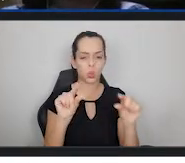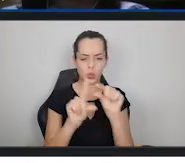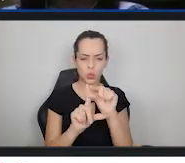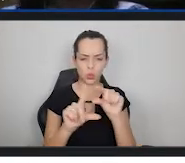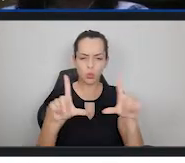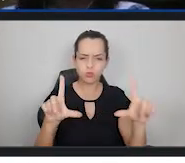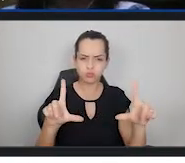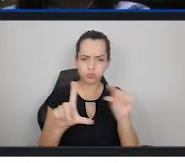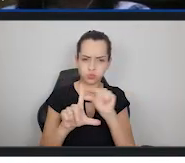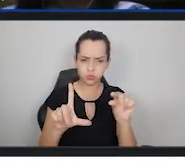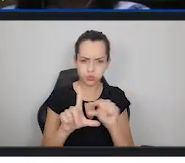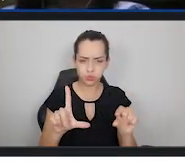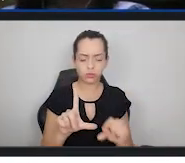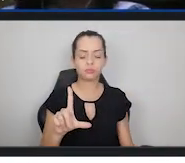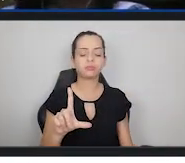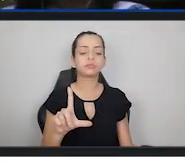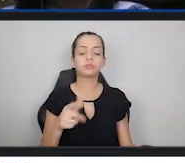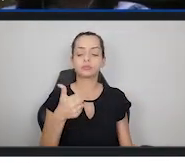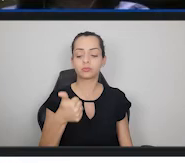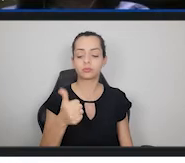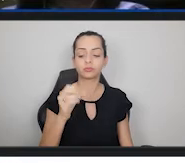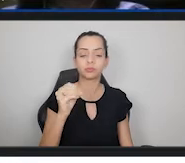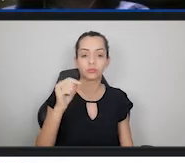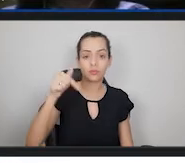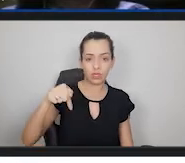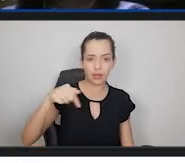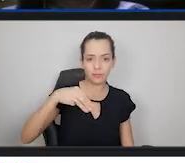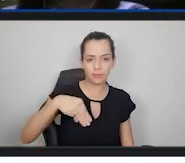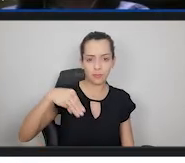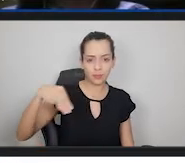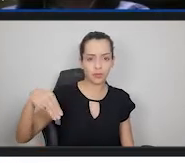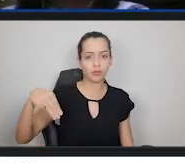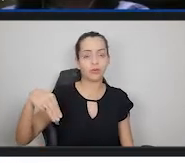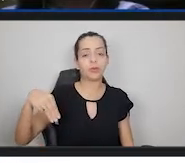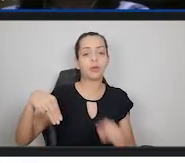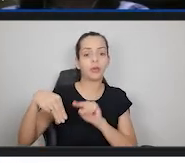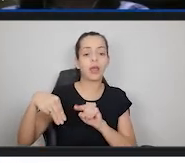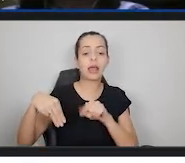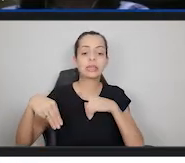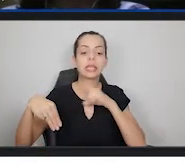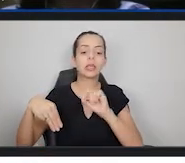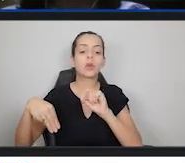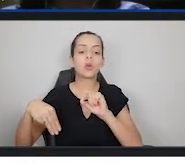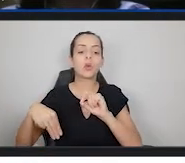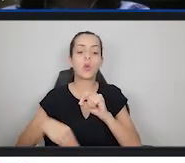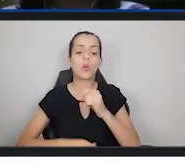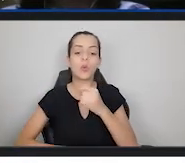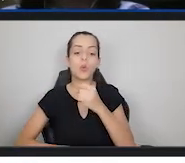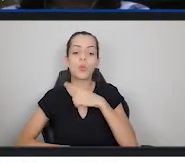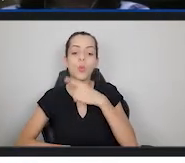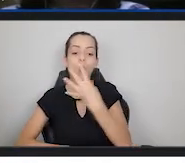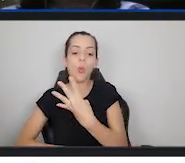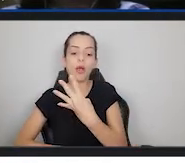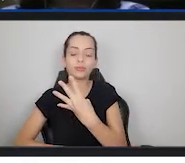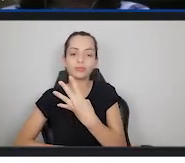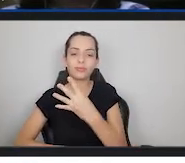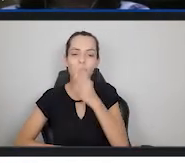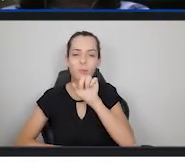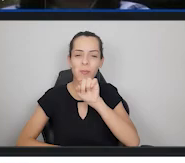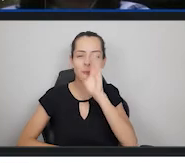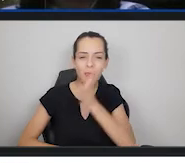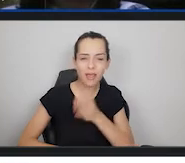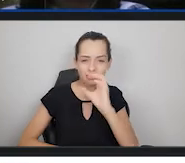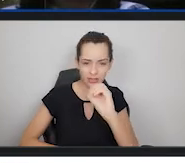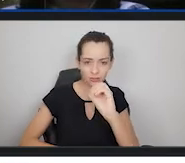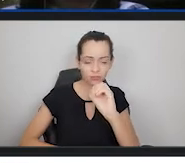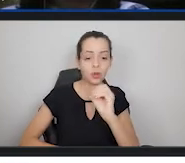de transmissão, mas só para a gente ver essas características que eu disse até aqui. Então, vamos pegar esse cabo 107